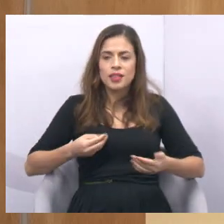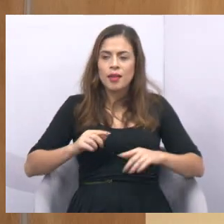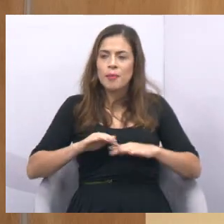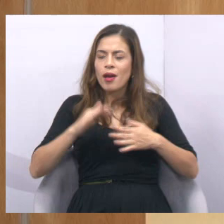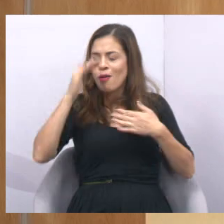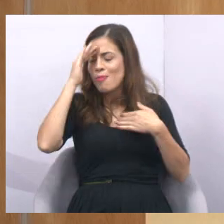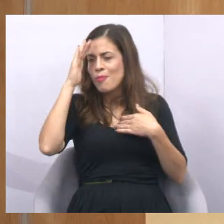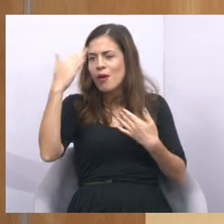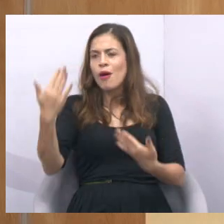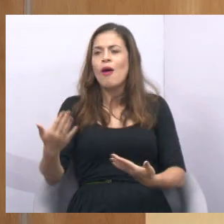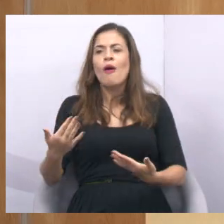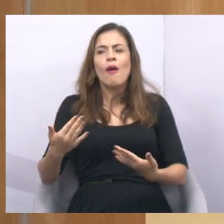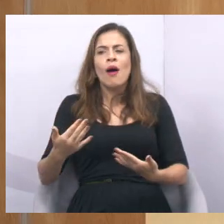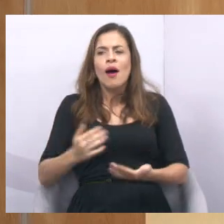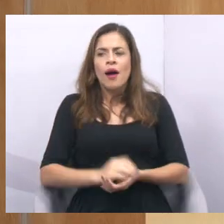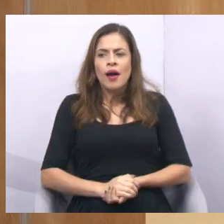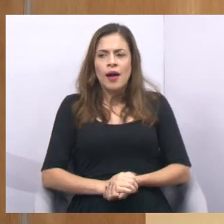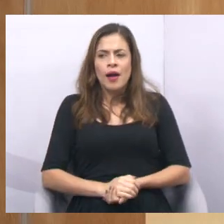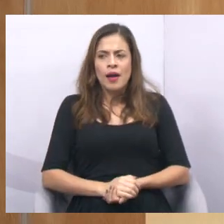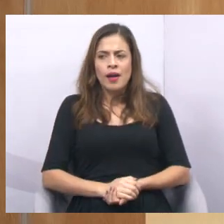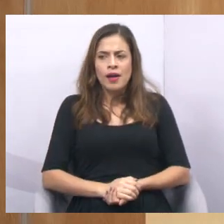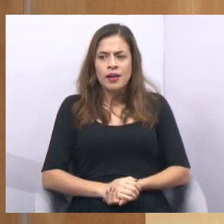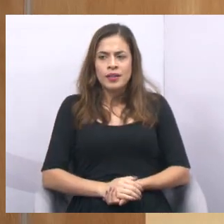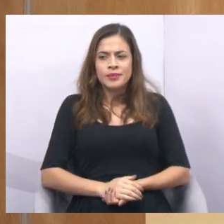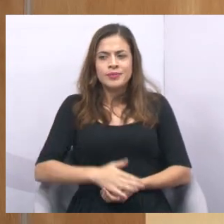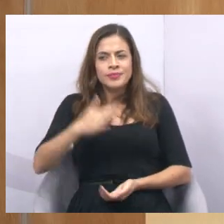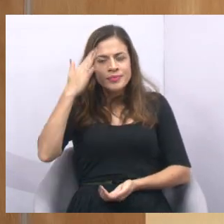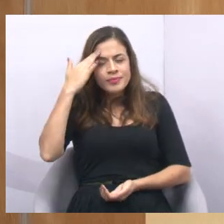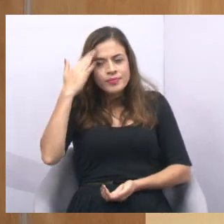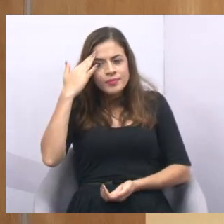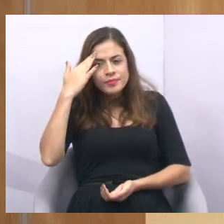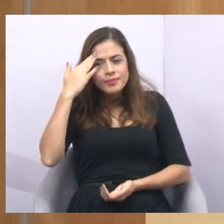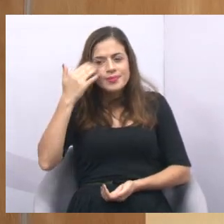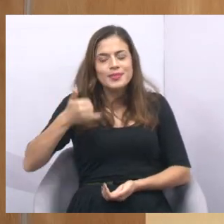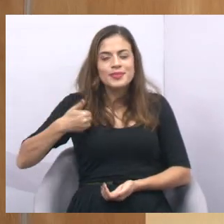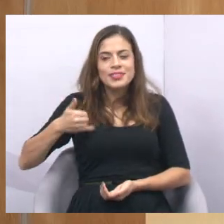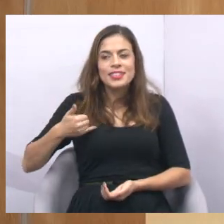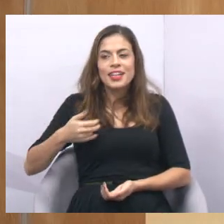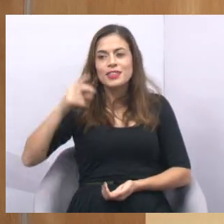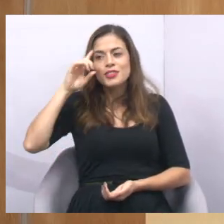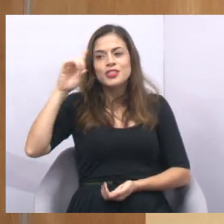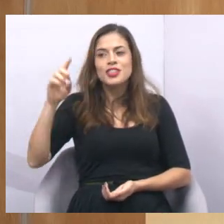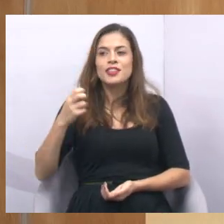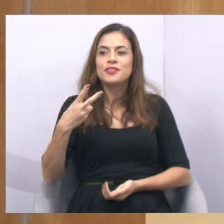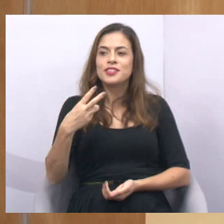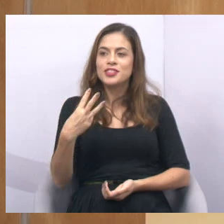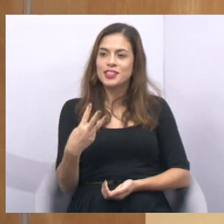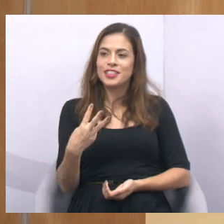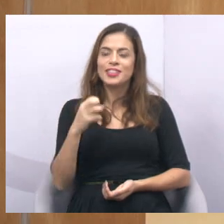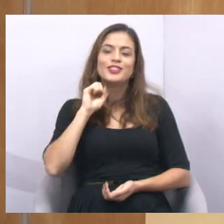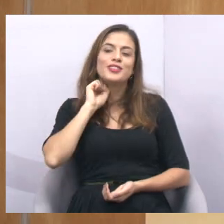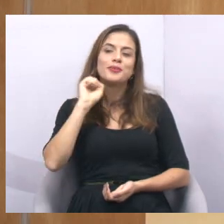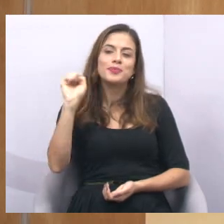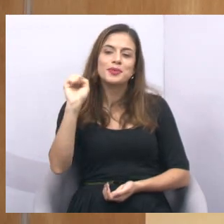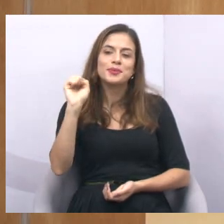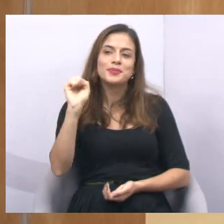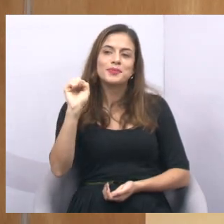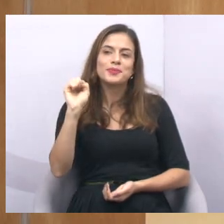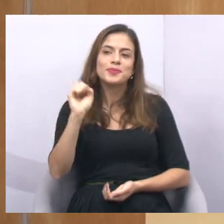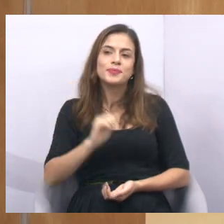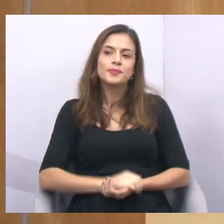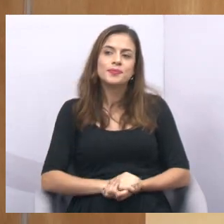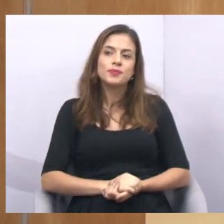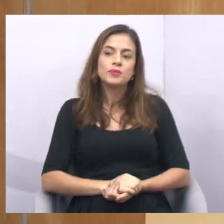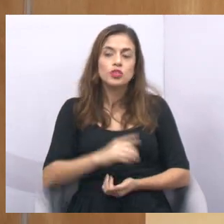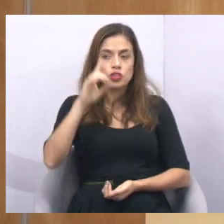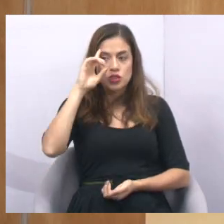honra. Edivar, eu sei que o seu aniversário é dia 23 de abril, é seu aniversário. Dia 3